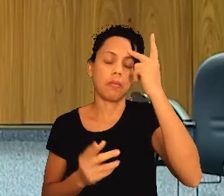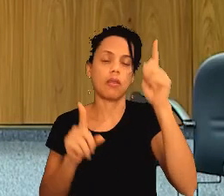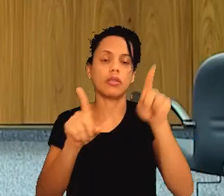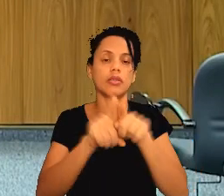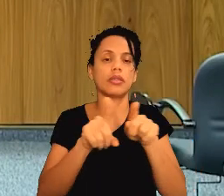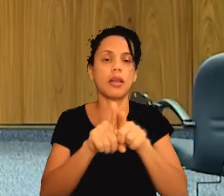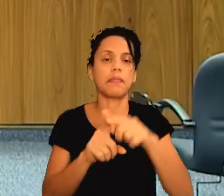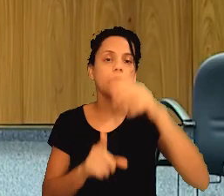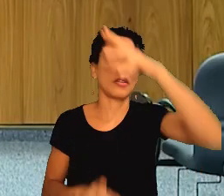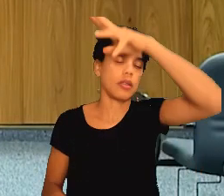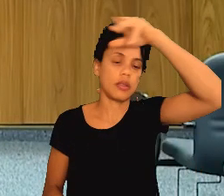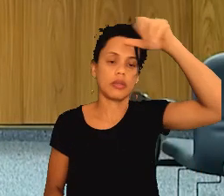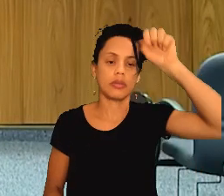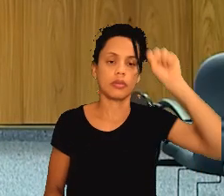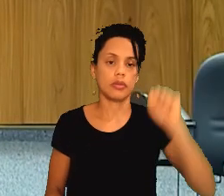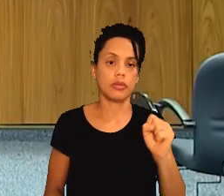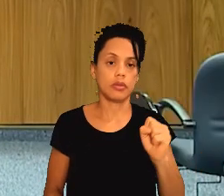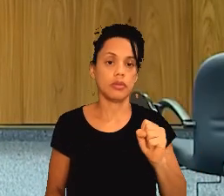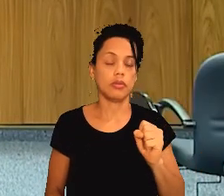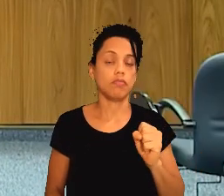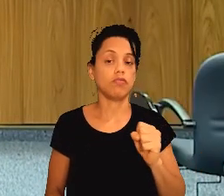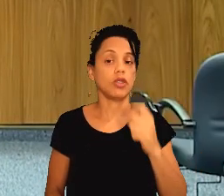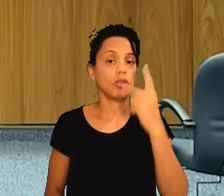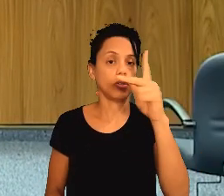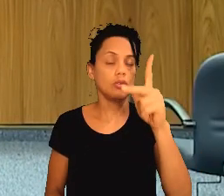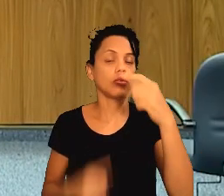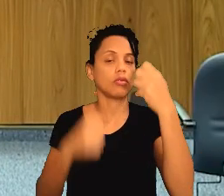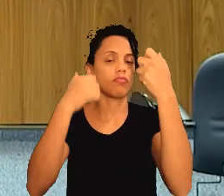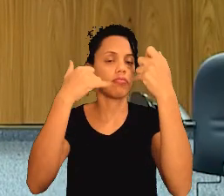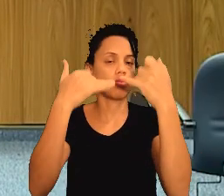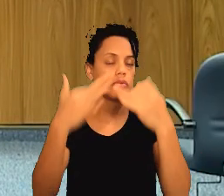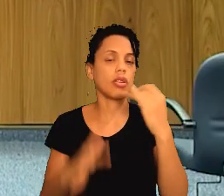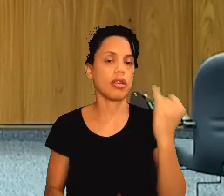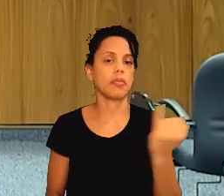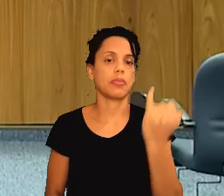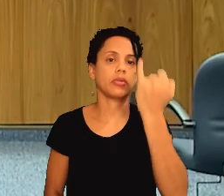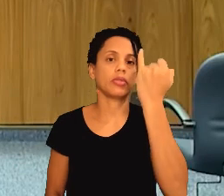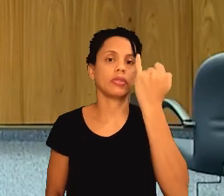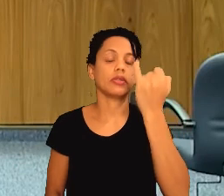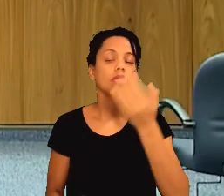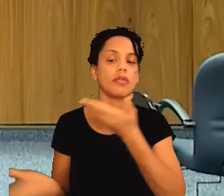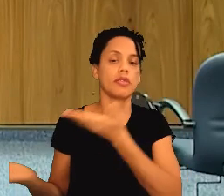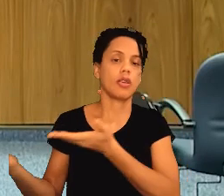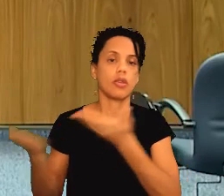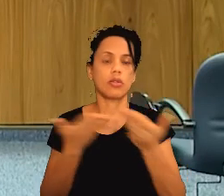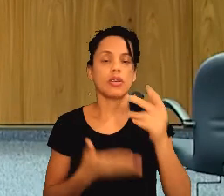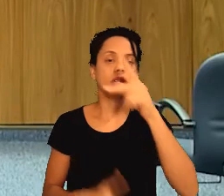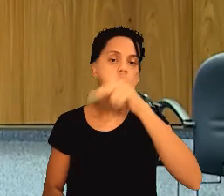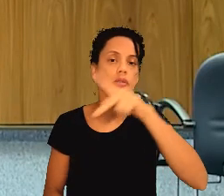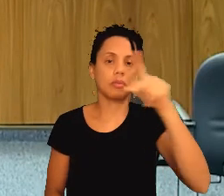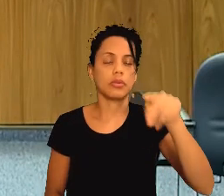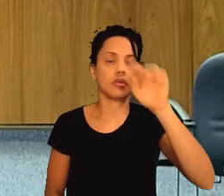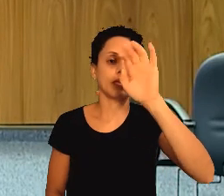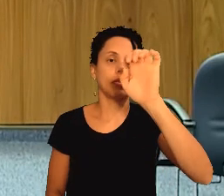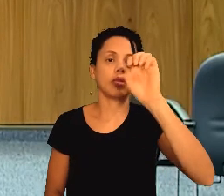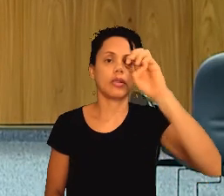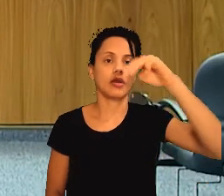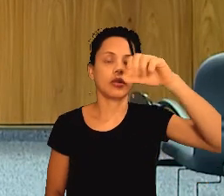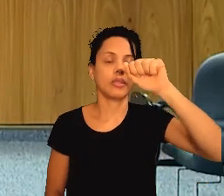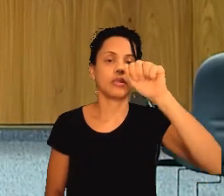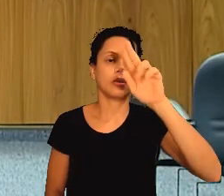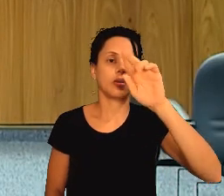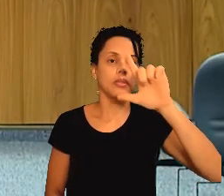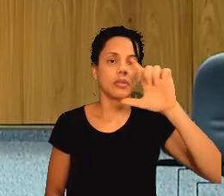do Sul, e, nesse sentido, sua fala é muito importante. Muito obrigada. Eu vou passar a palavra para a professora